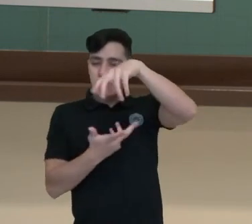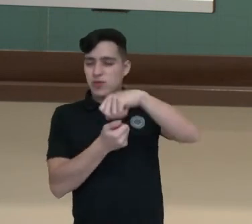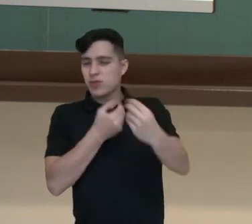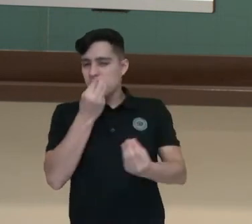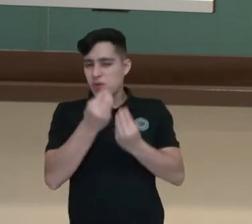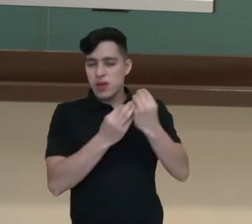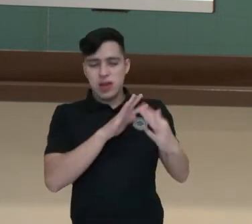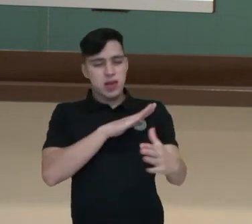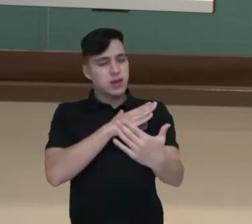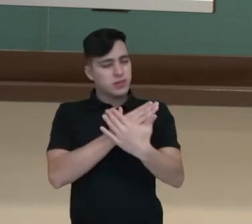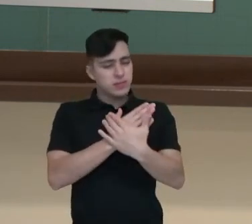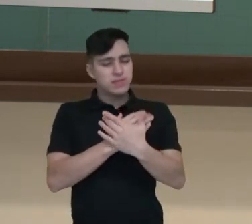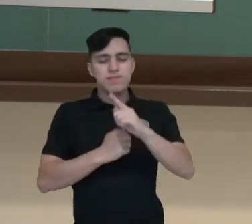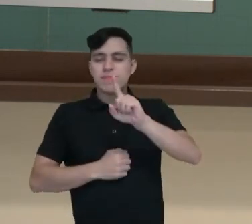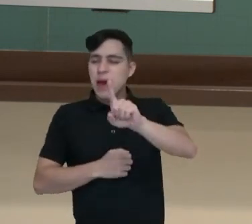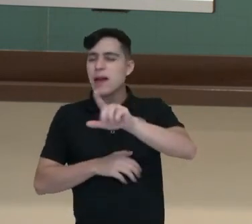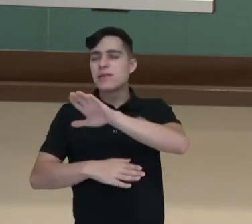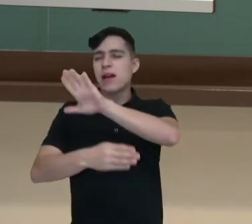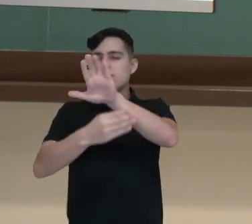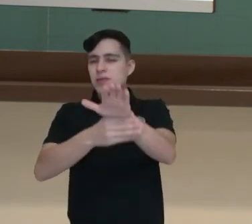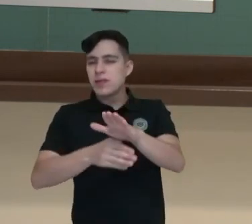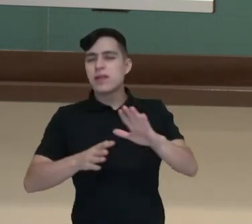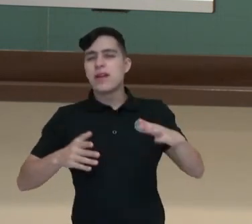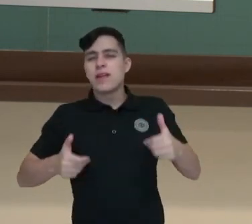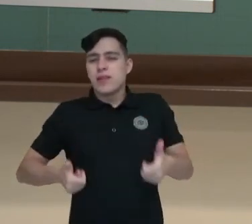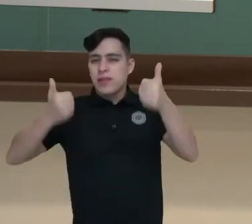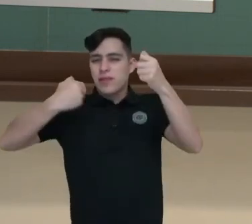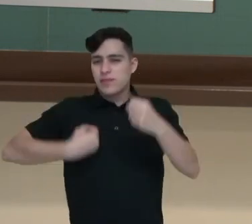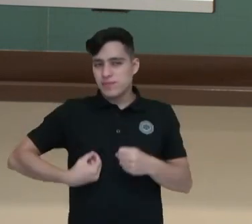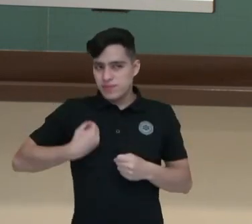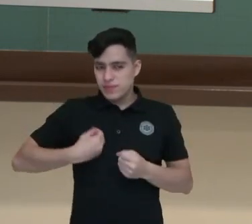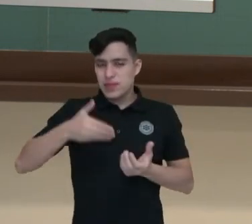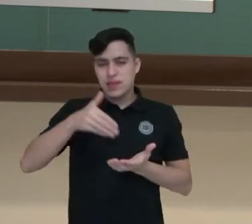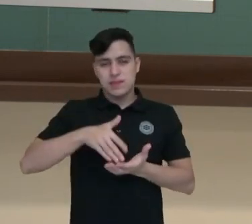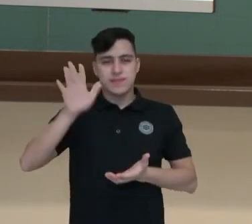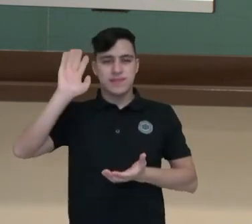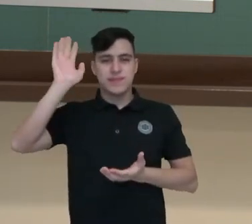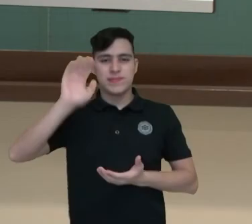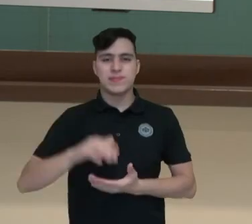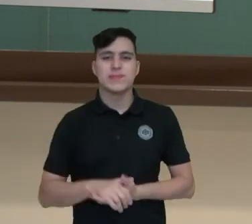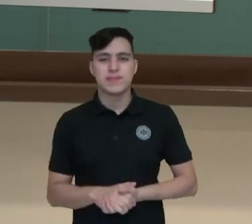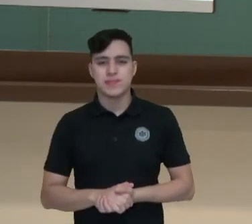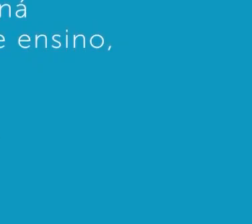o quanto que ele veio para favorecer, para facilitar a nossa vida. E até breve!